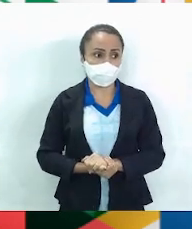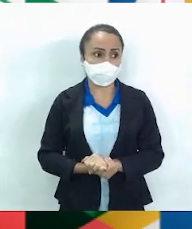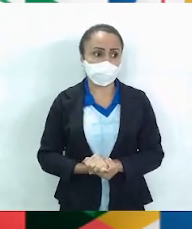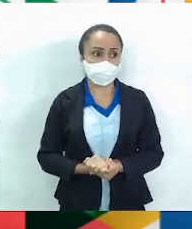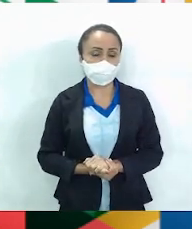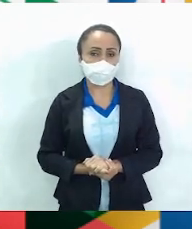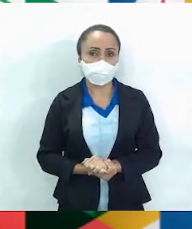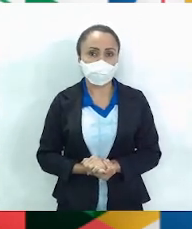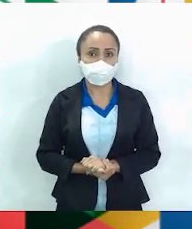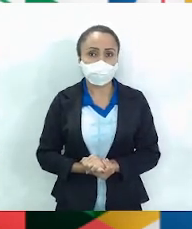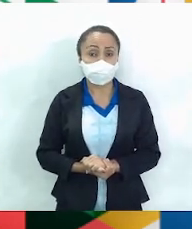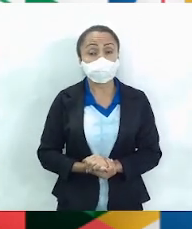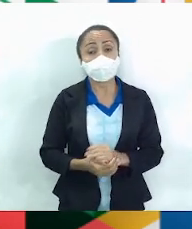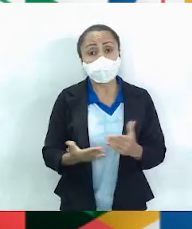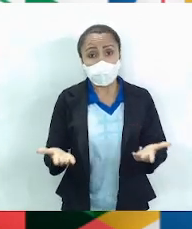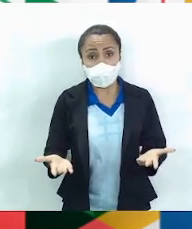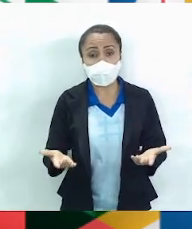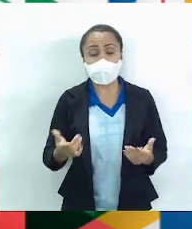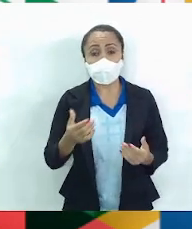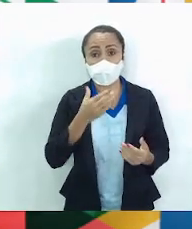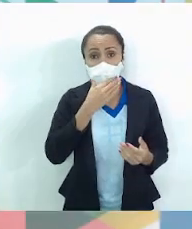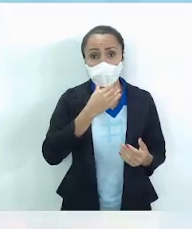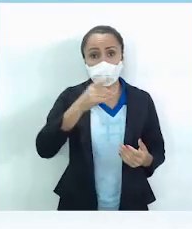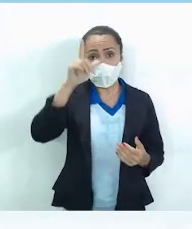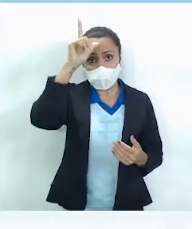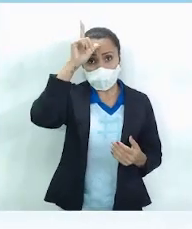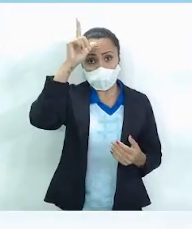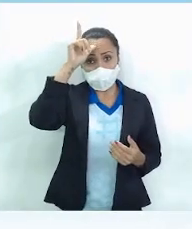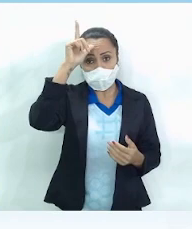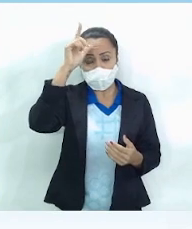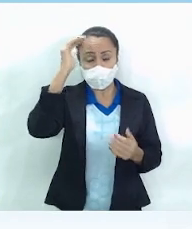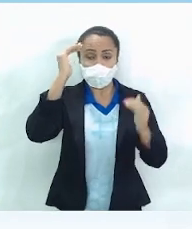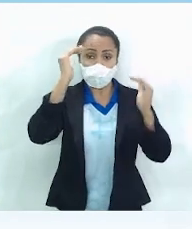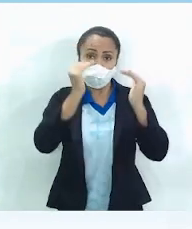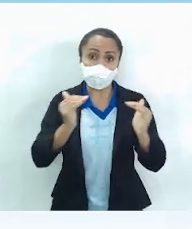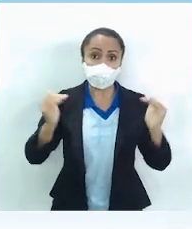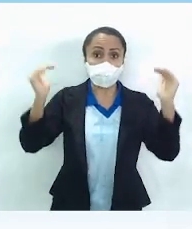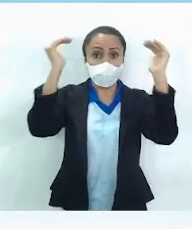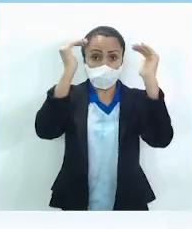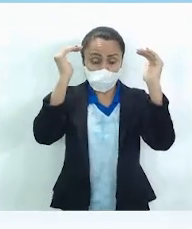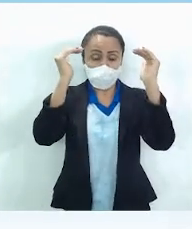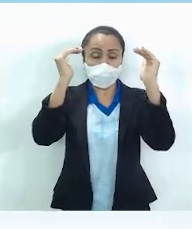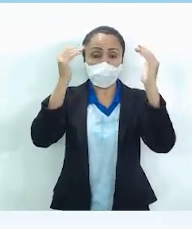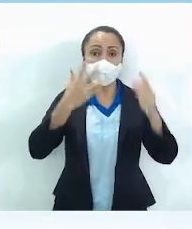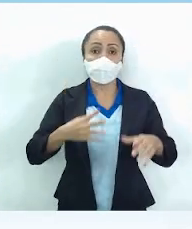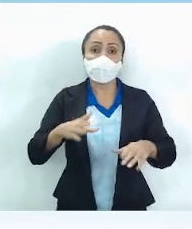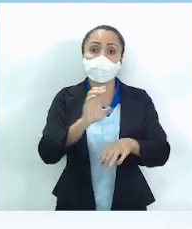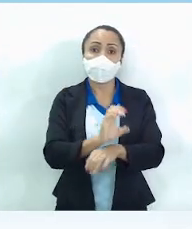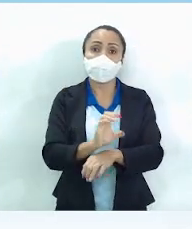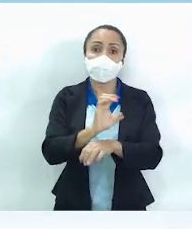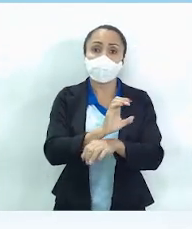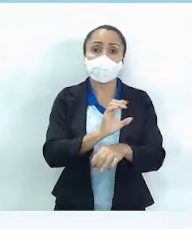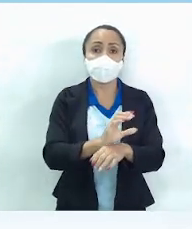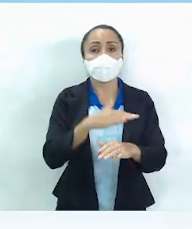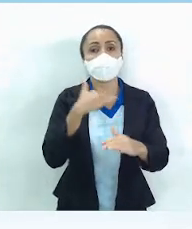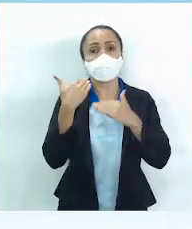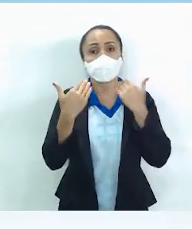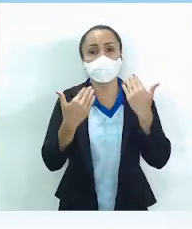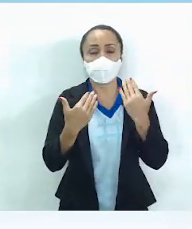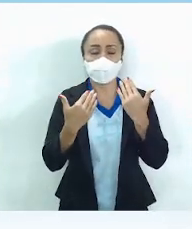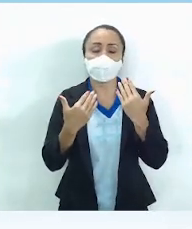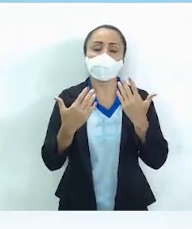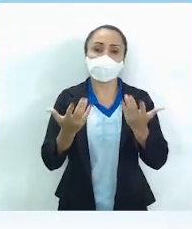al-Baghdadi, né, que é o líder supremo do Estado Islâmico, que foi morto